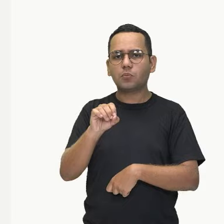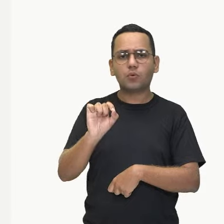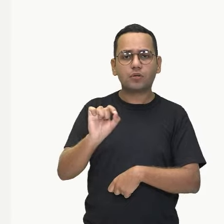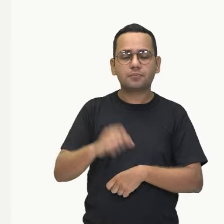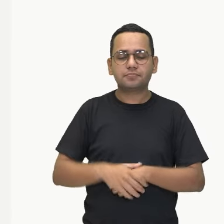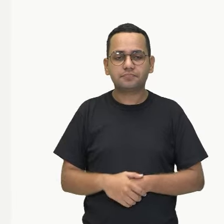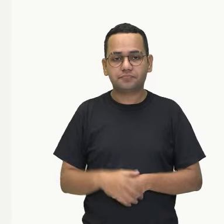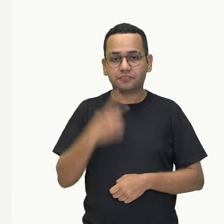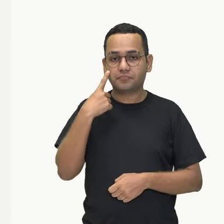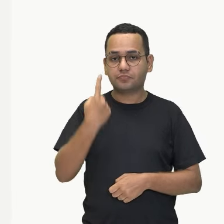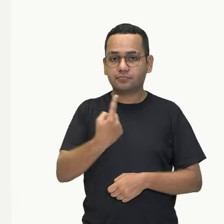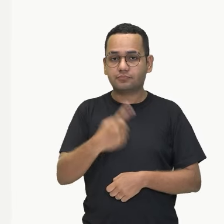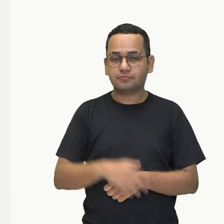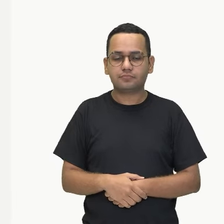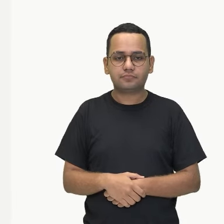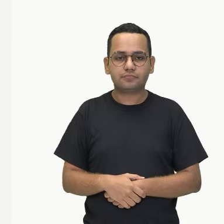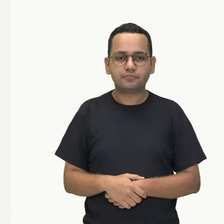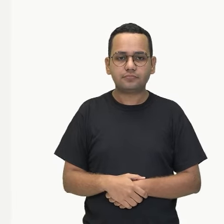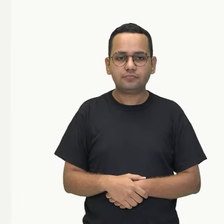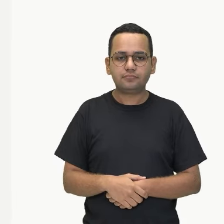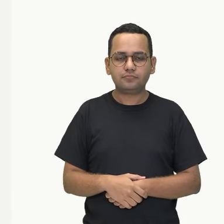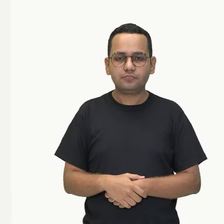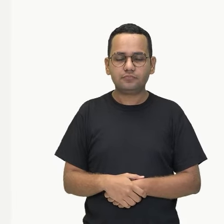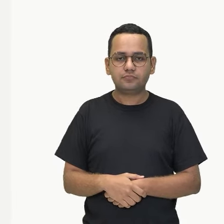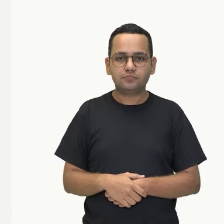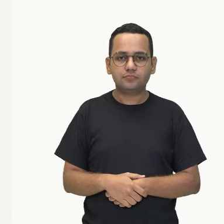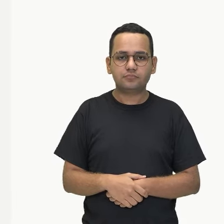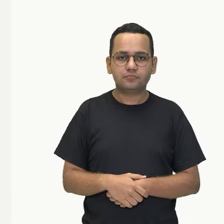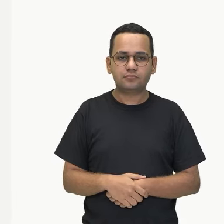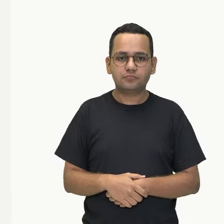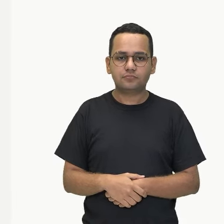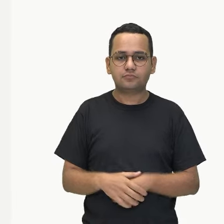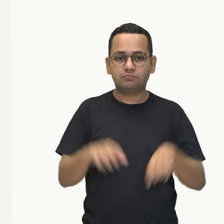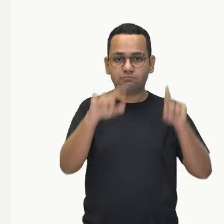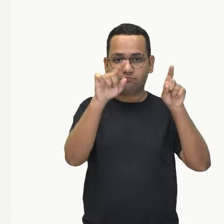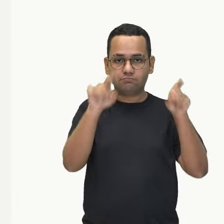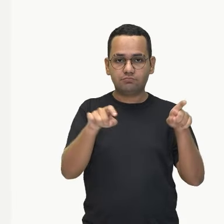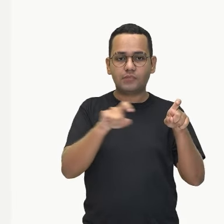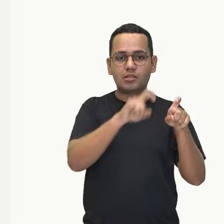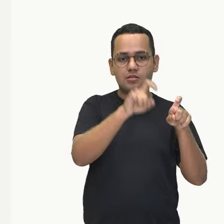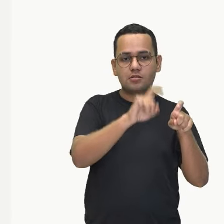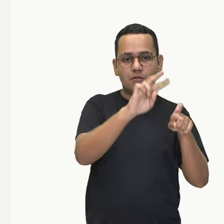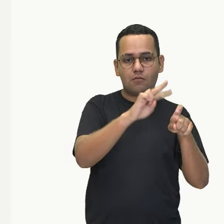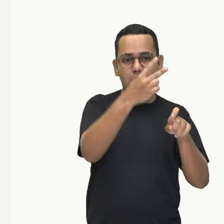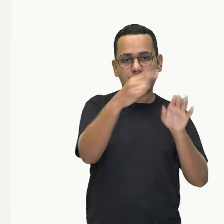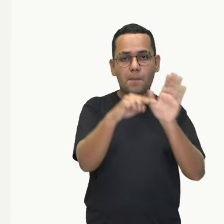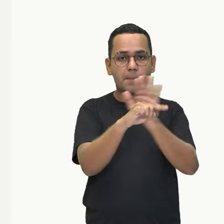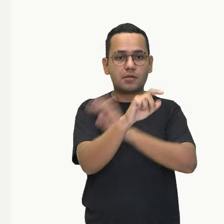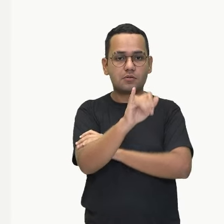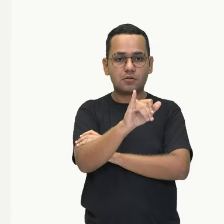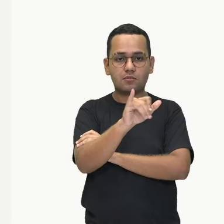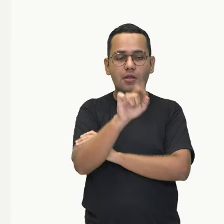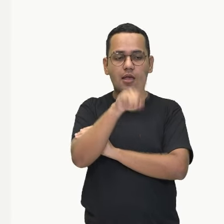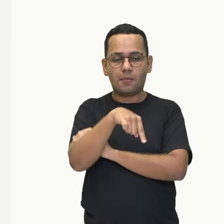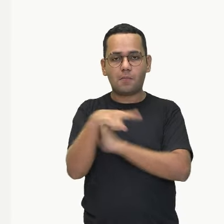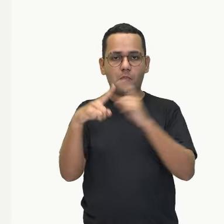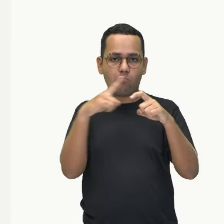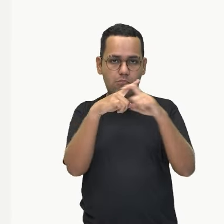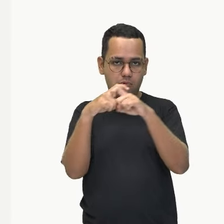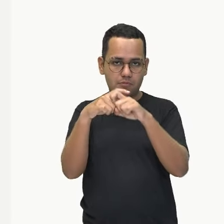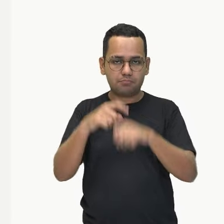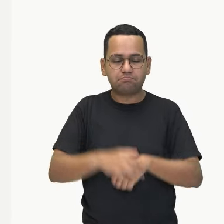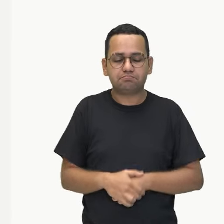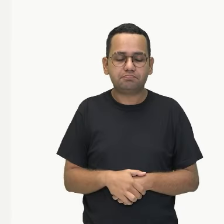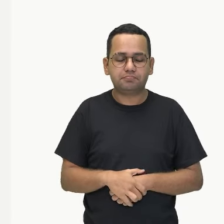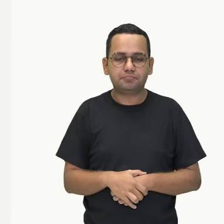exemplo, x² menos y. Isso aqui é um polinômio,